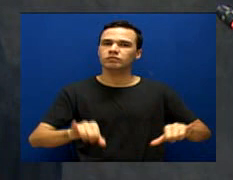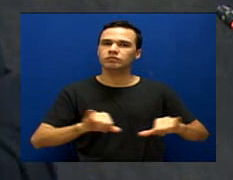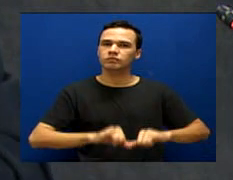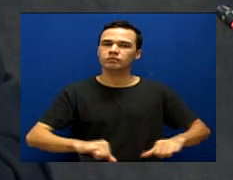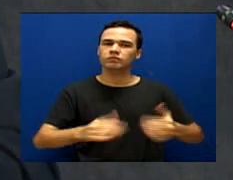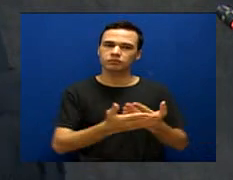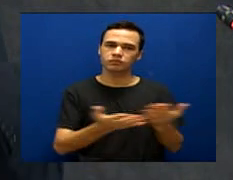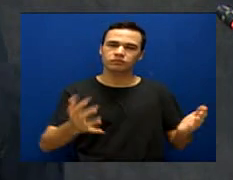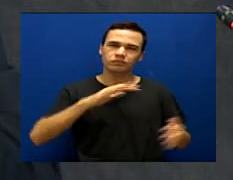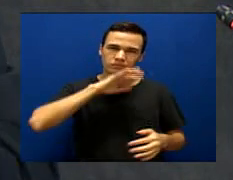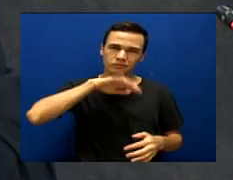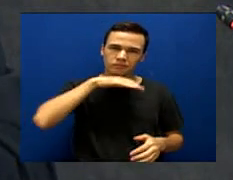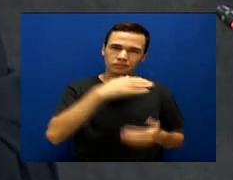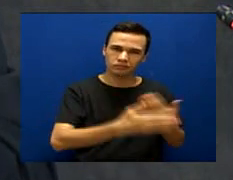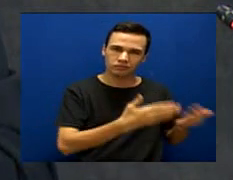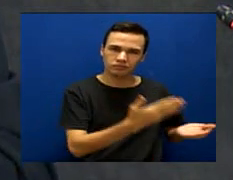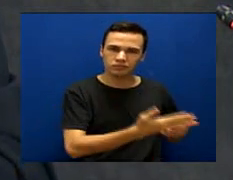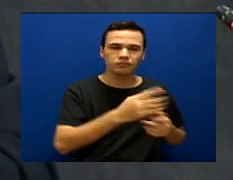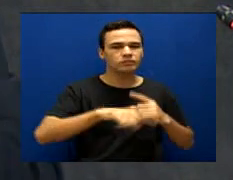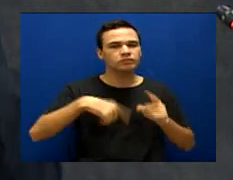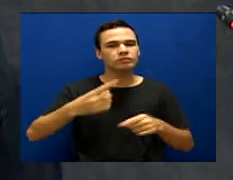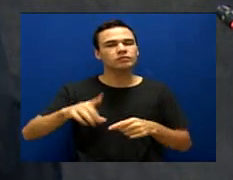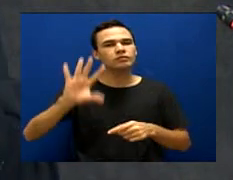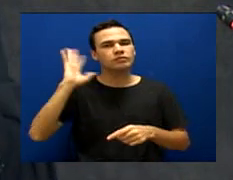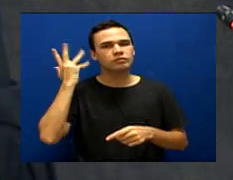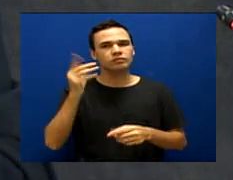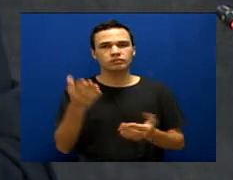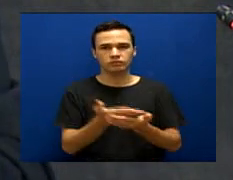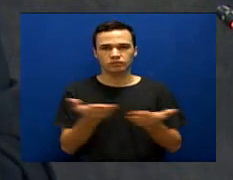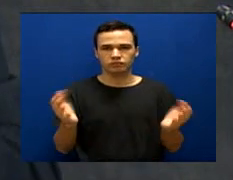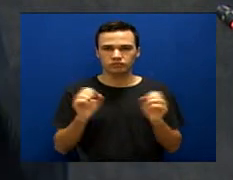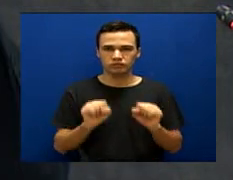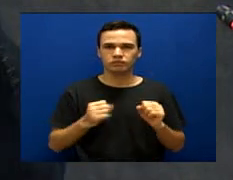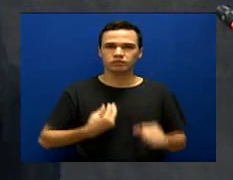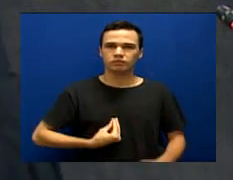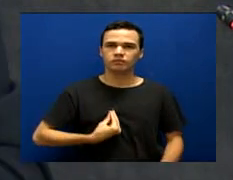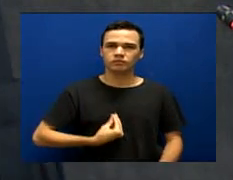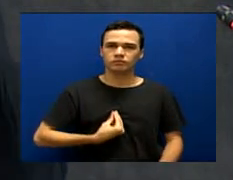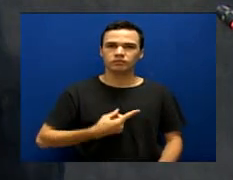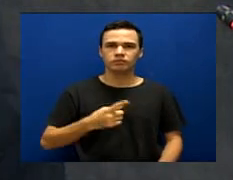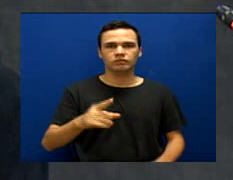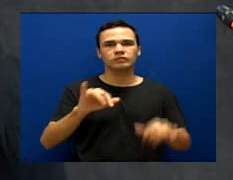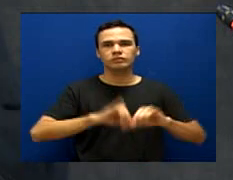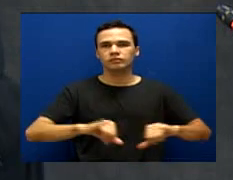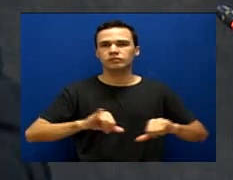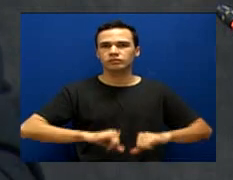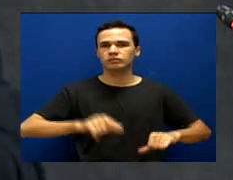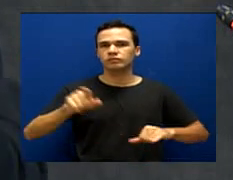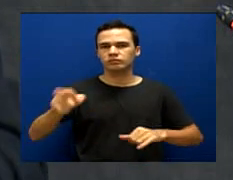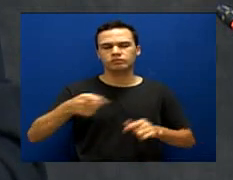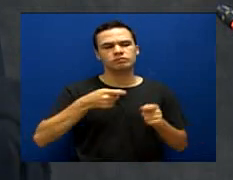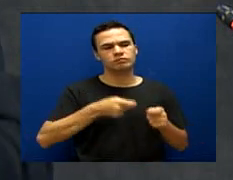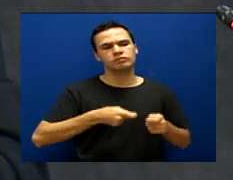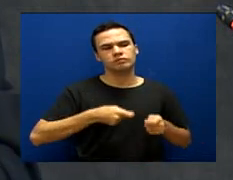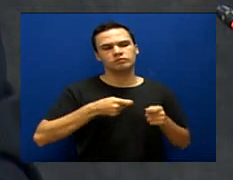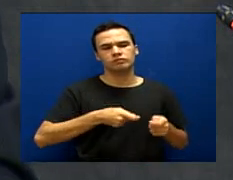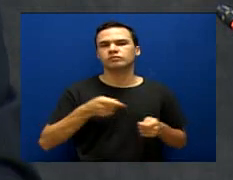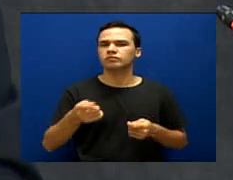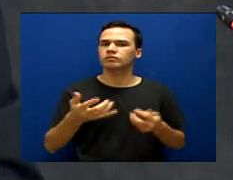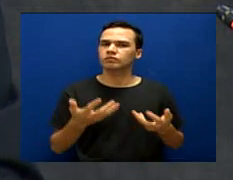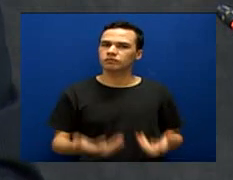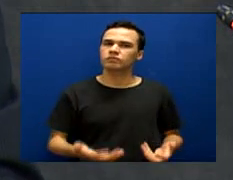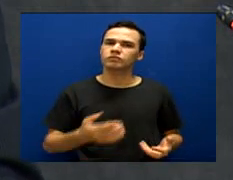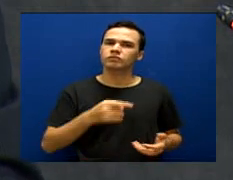as ativistas que, por ocasião desse acontecimento, seria legal que vocês pudessem estar presentes. A gente vai informar para vocês fazerem as pressões no sentido